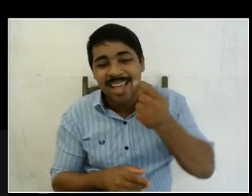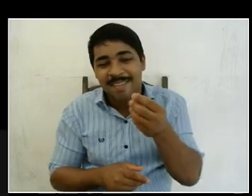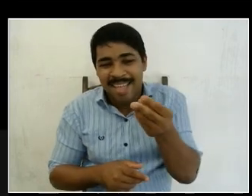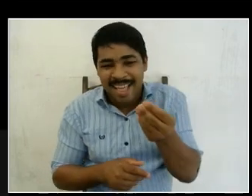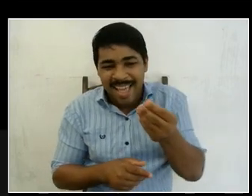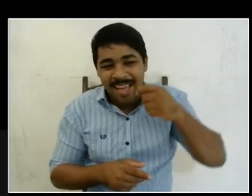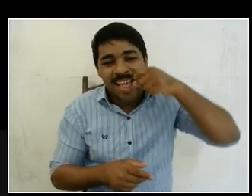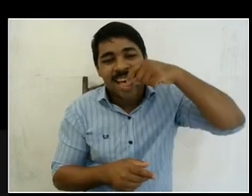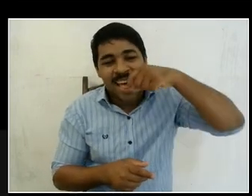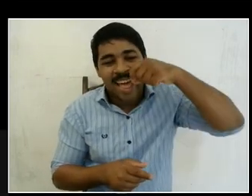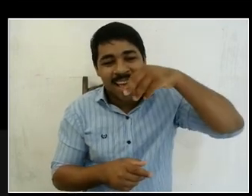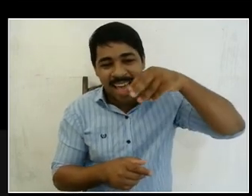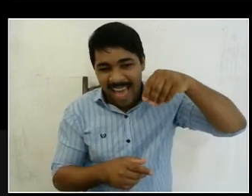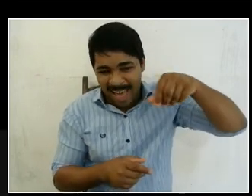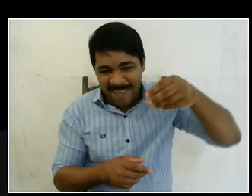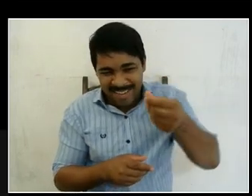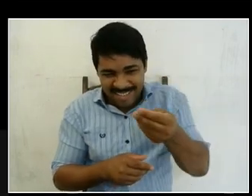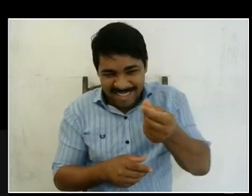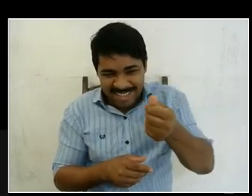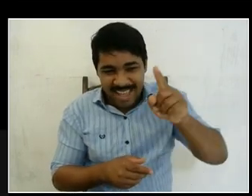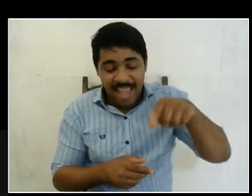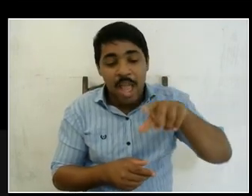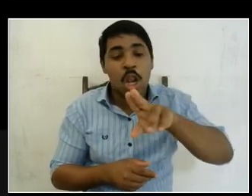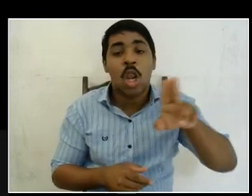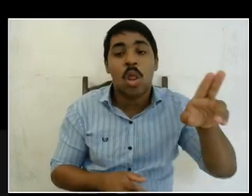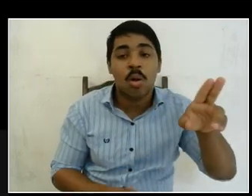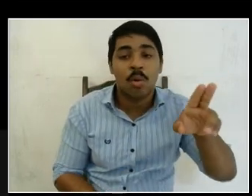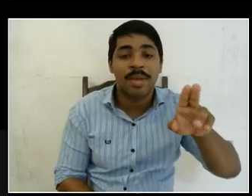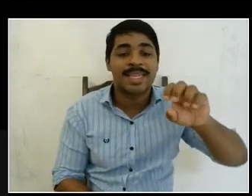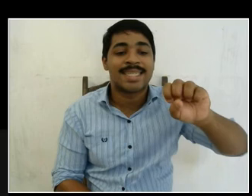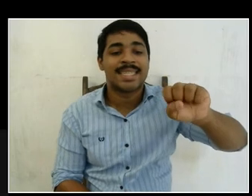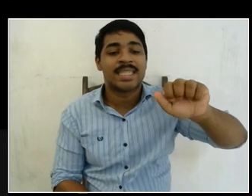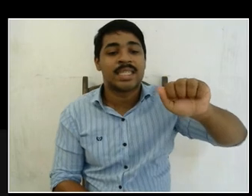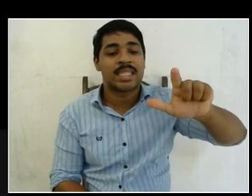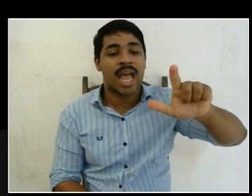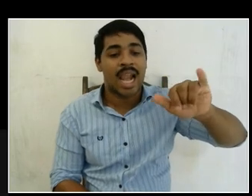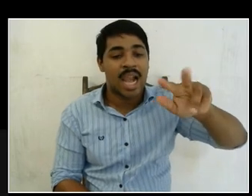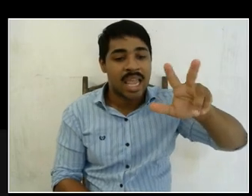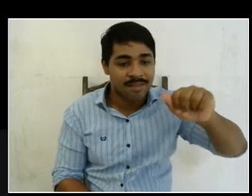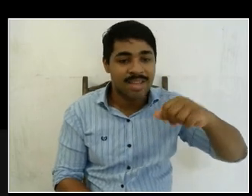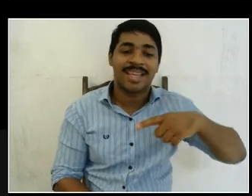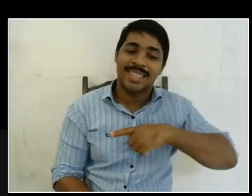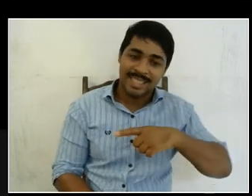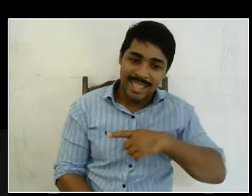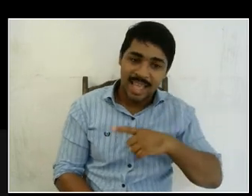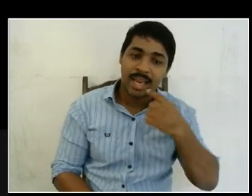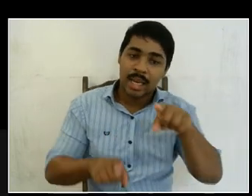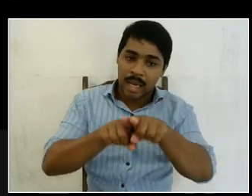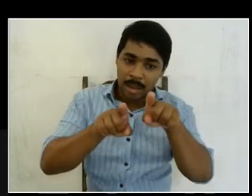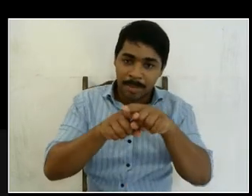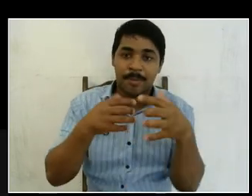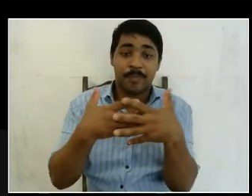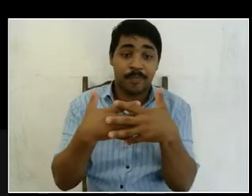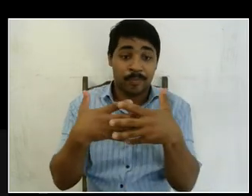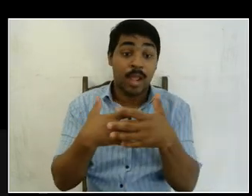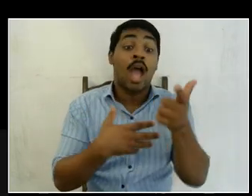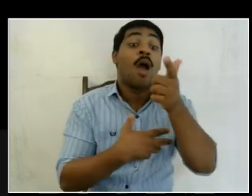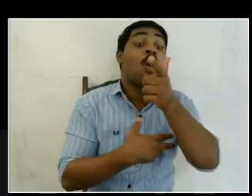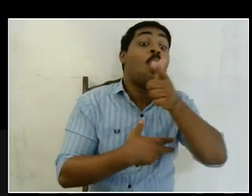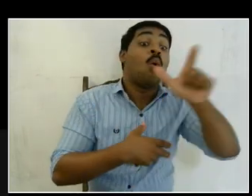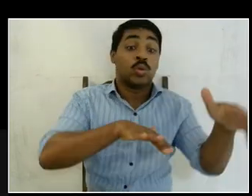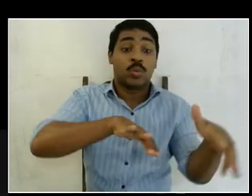Embaixo do nosso braço nós temos as glândulas sudoríparas. Então, ele forma essas glândulas. Agora, o tecido